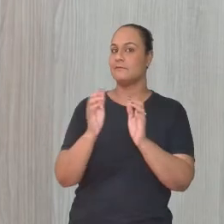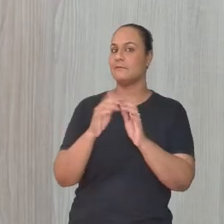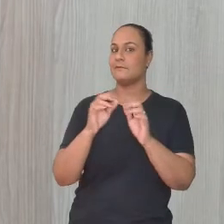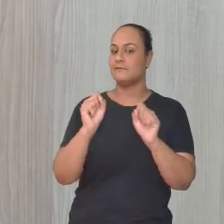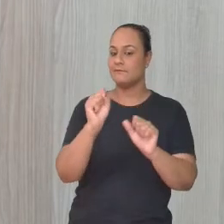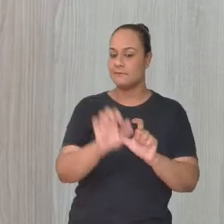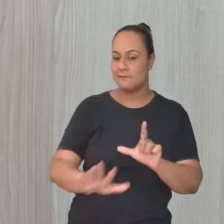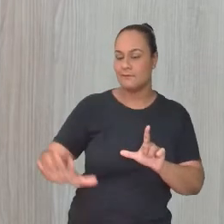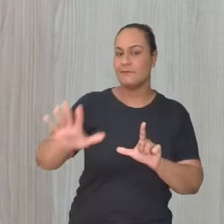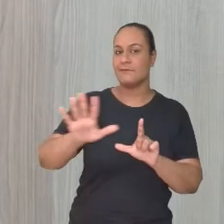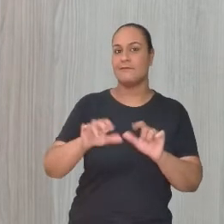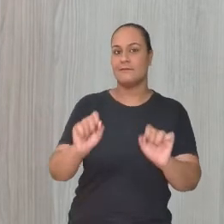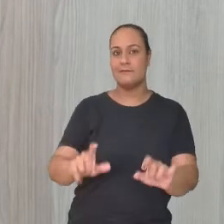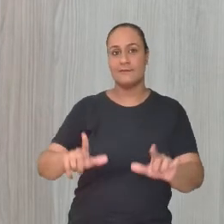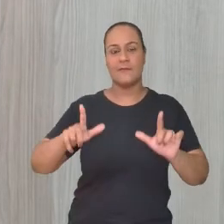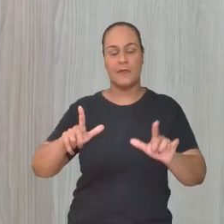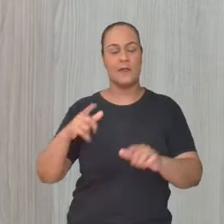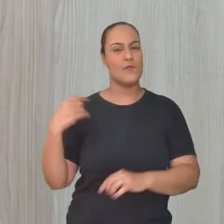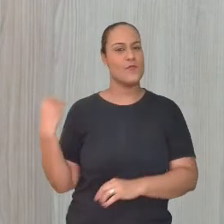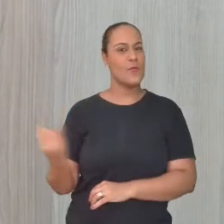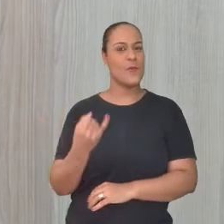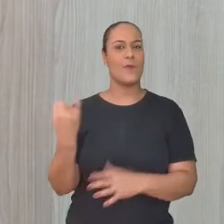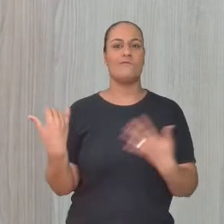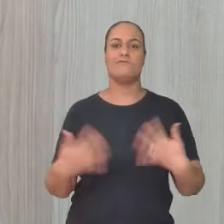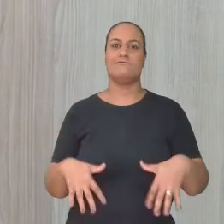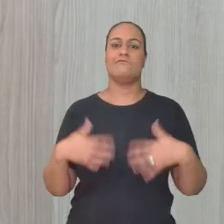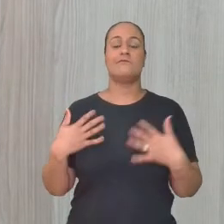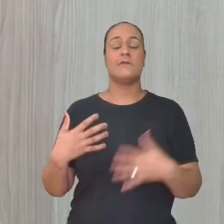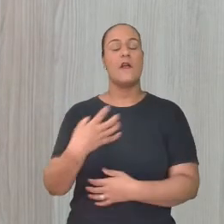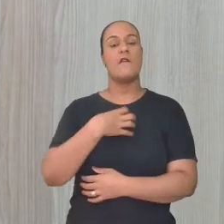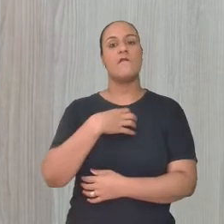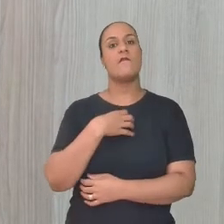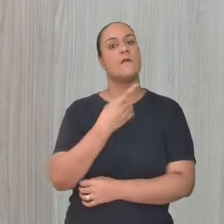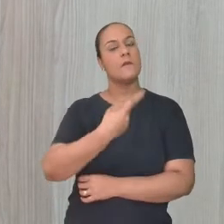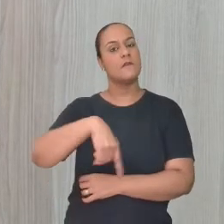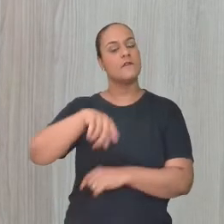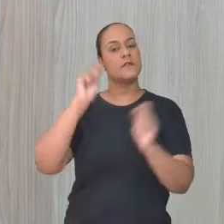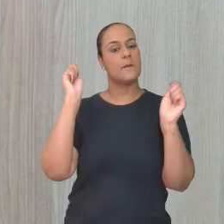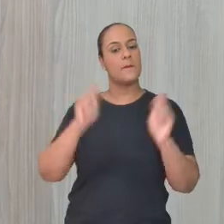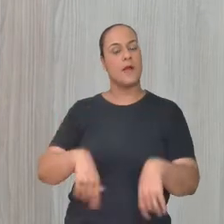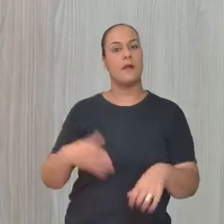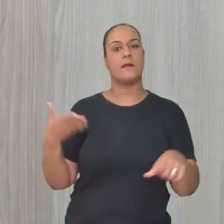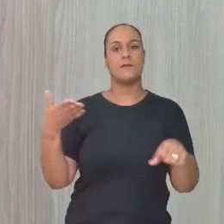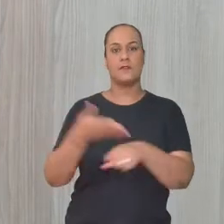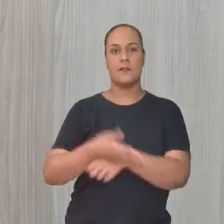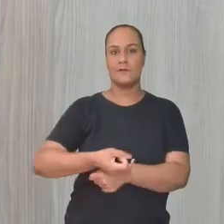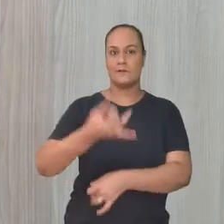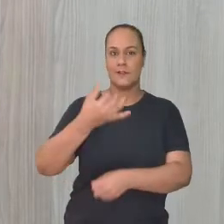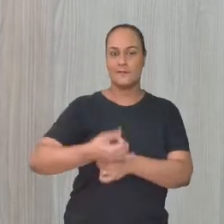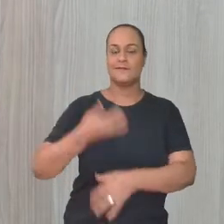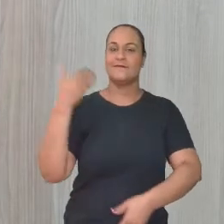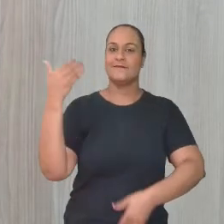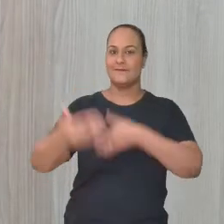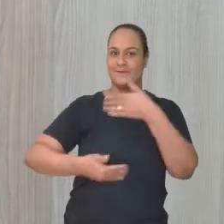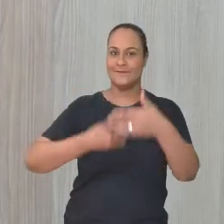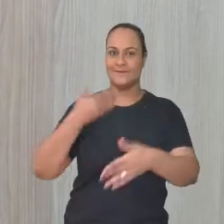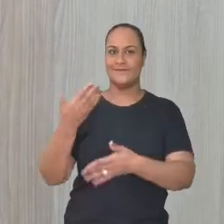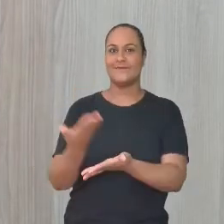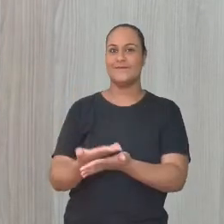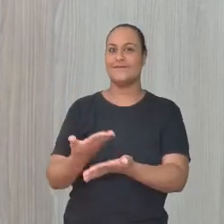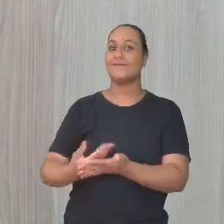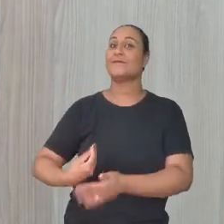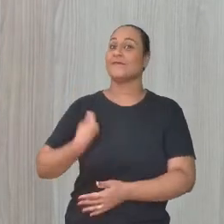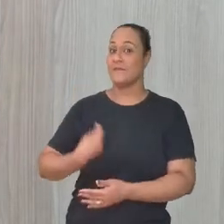é bem importante, né? Demais, porque é a maneira que você aqui pode interagir ao vivo a nossa aula. Agora sim, professora, agora foi,